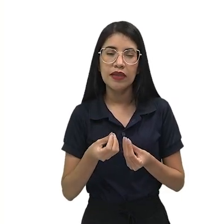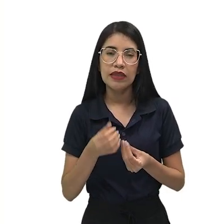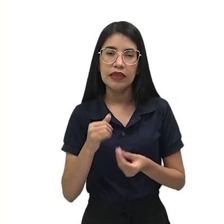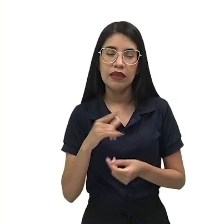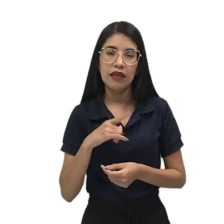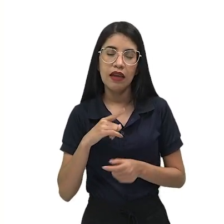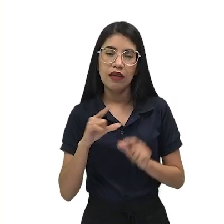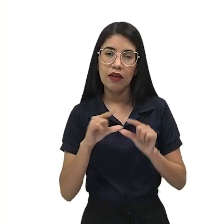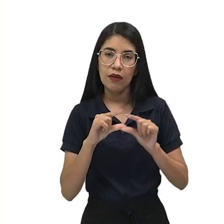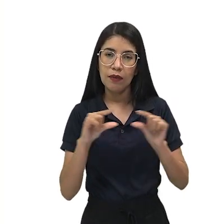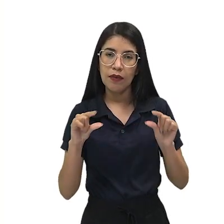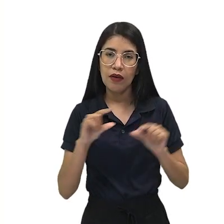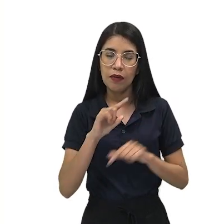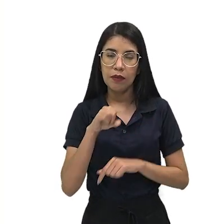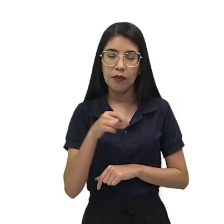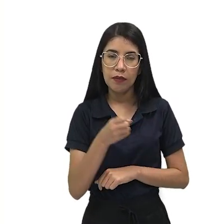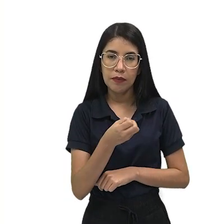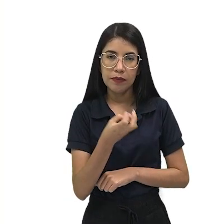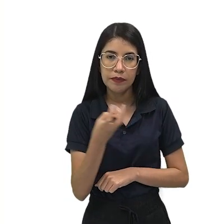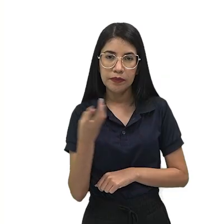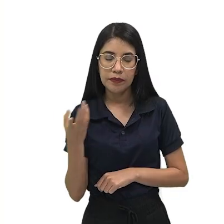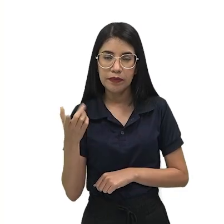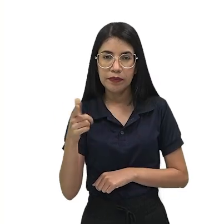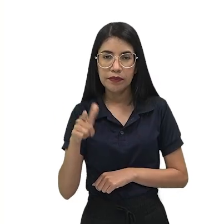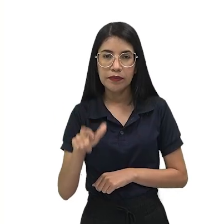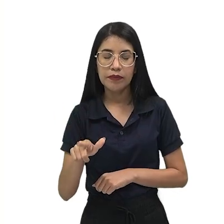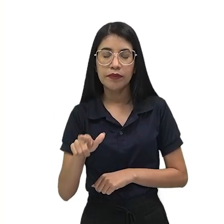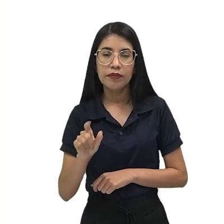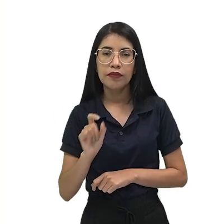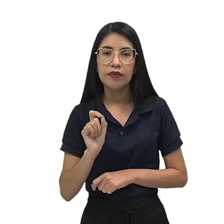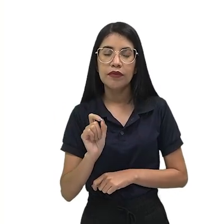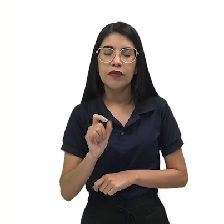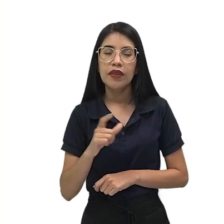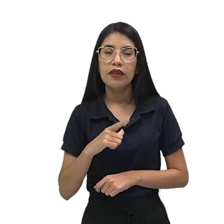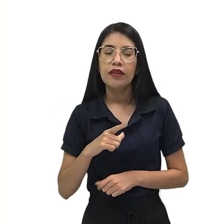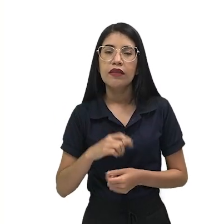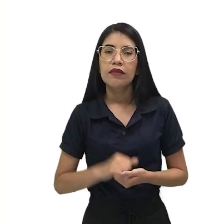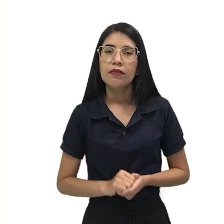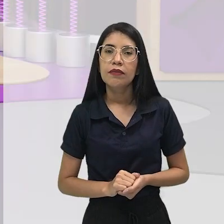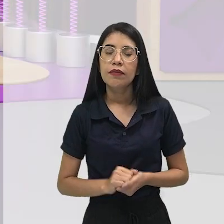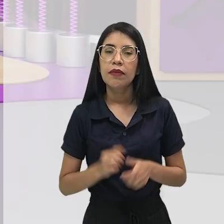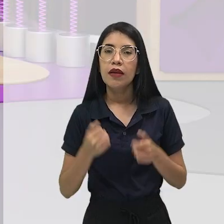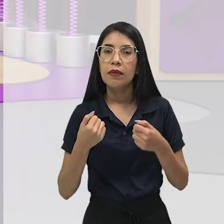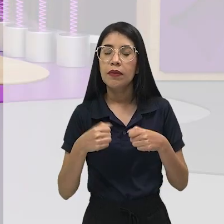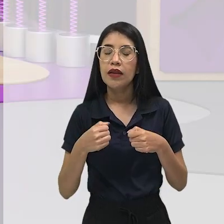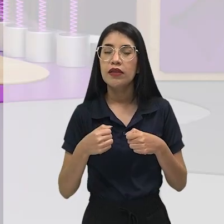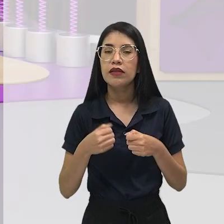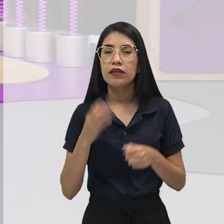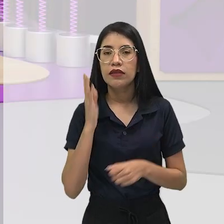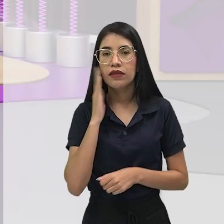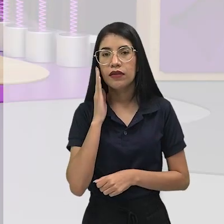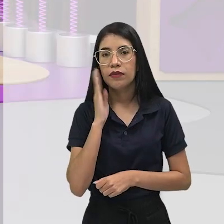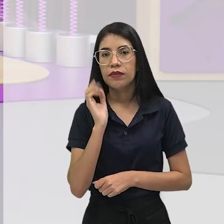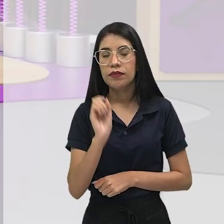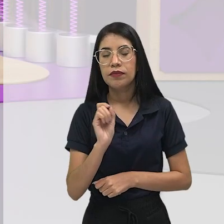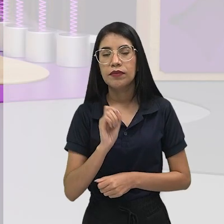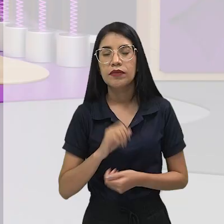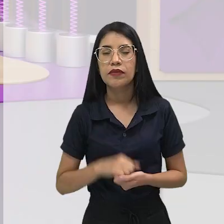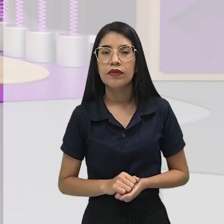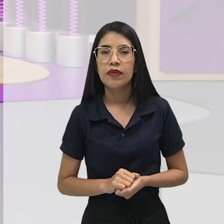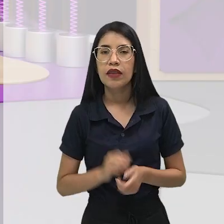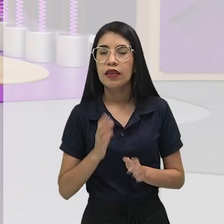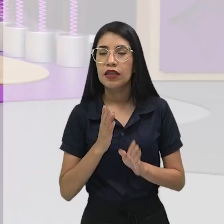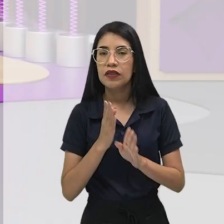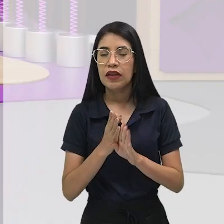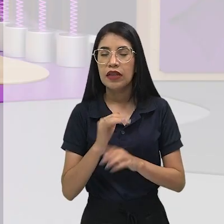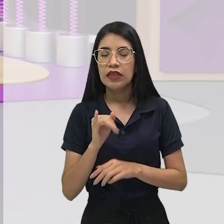diante, certo, de uma dízima periódica, é interessante que você verifique